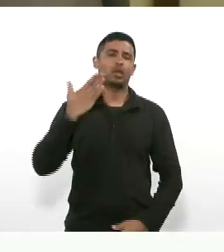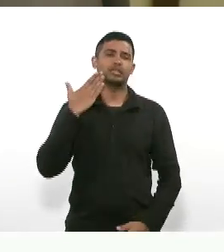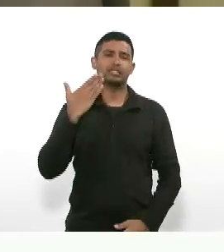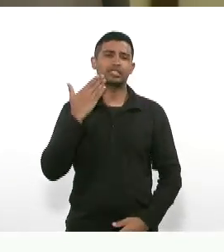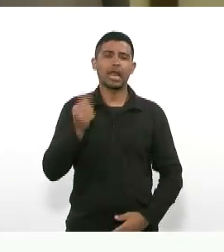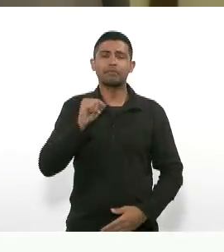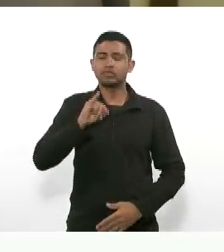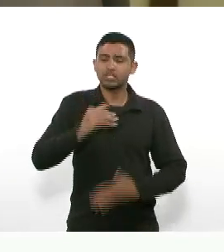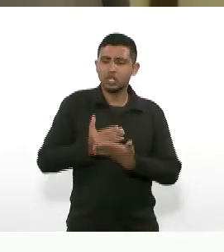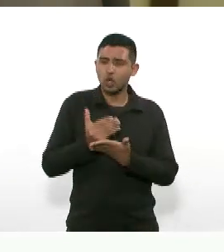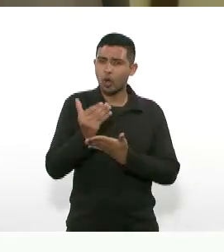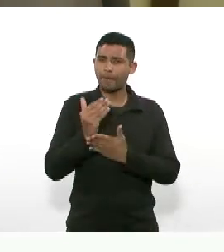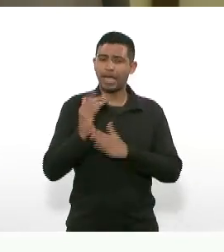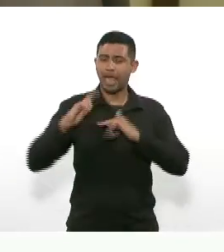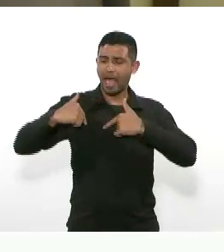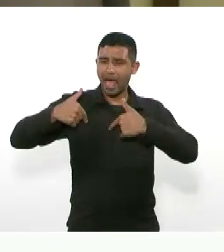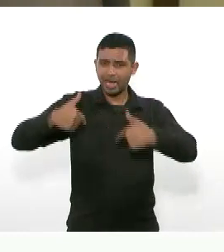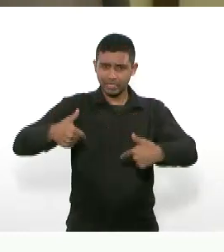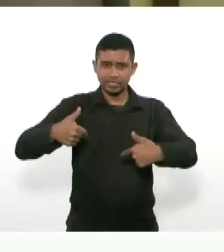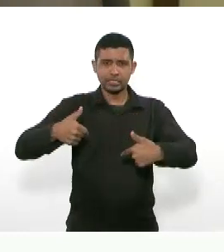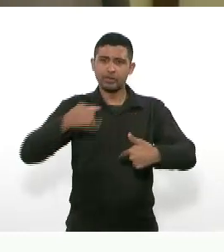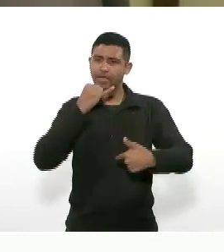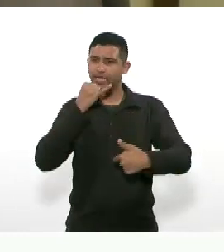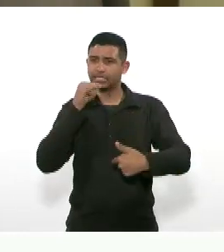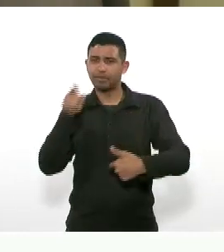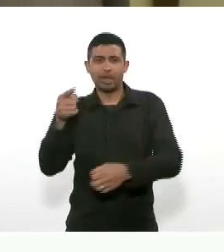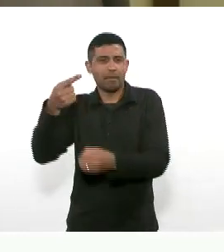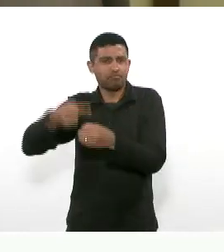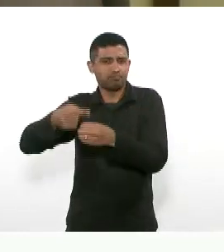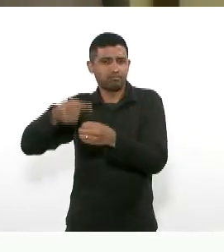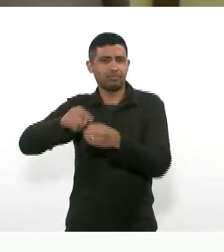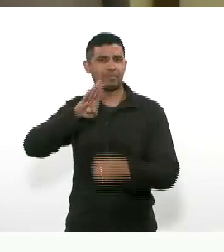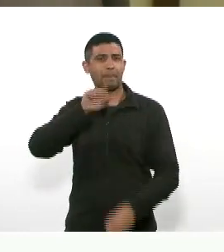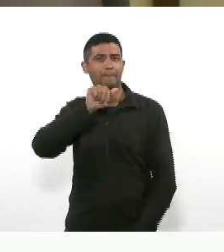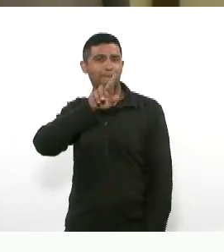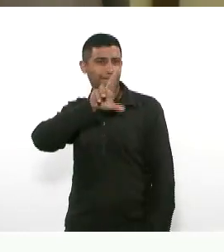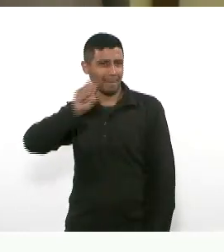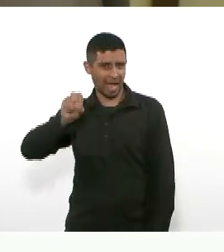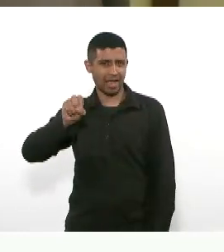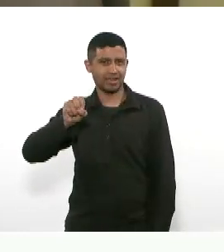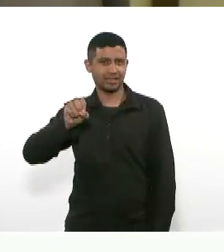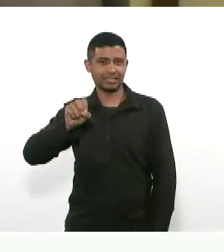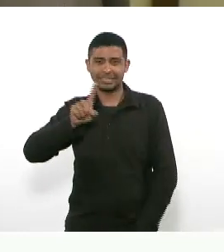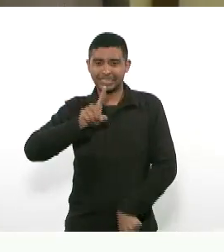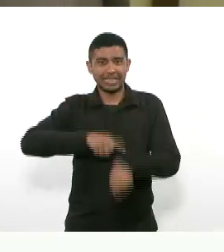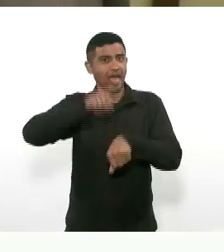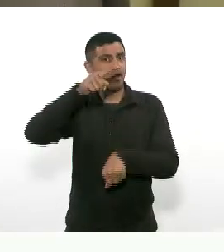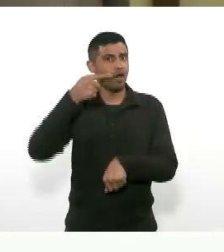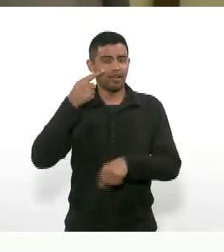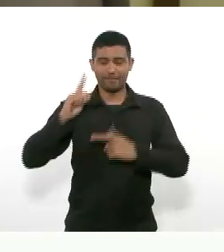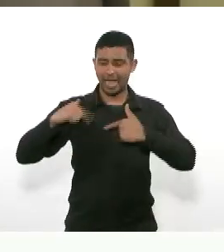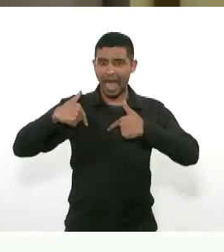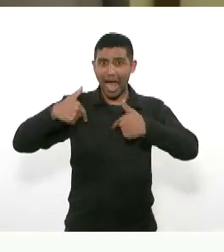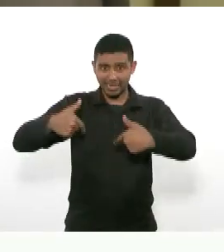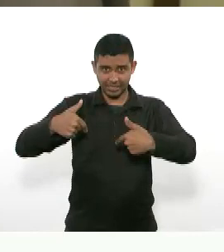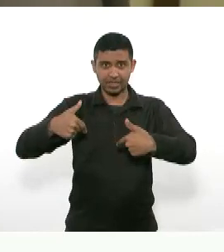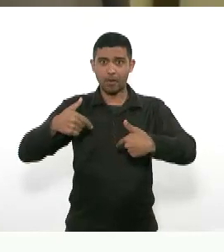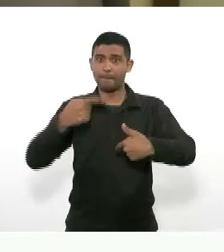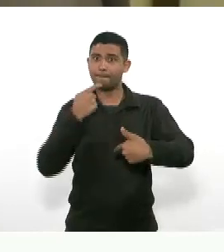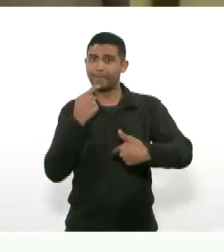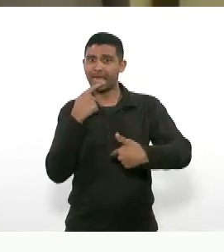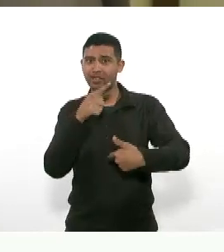começa uma ação em certo bairro, automaticamente essa ação vai impactar o bairro